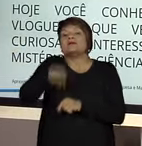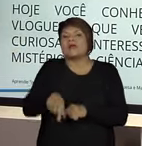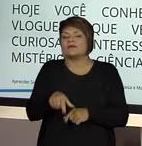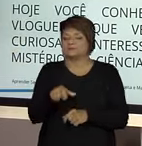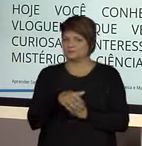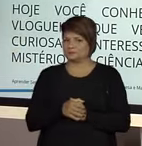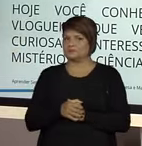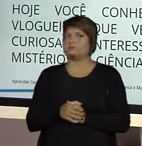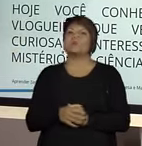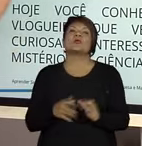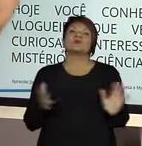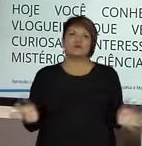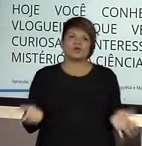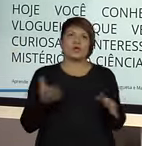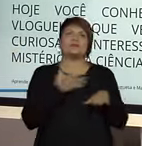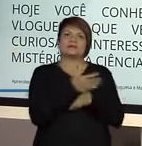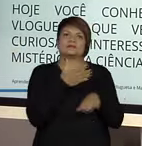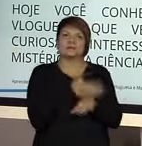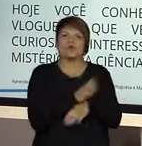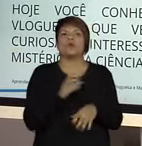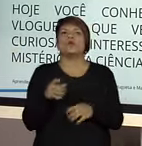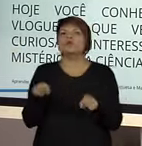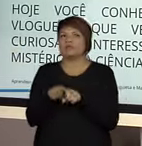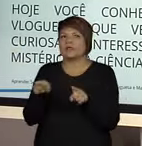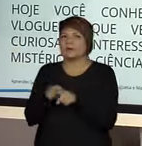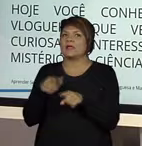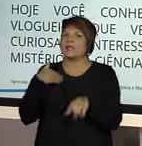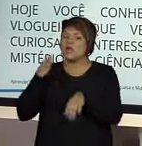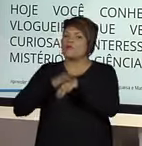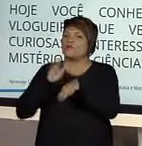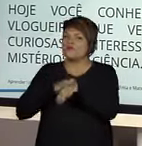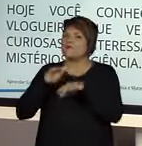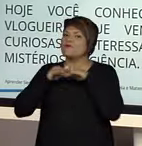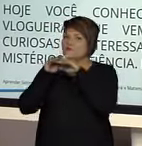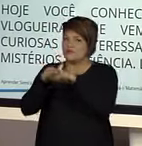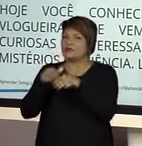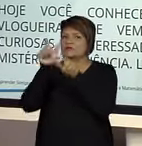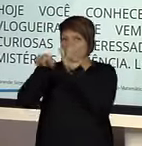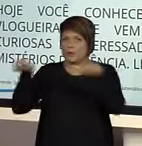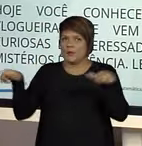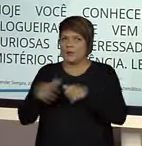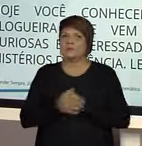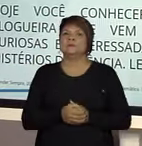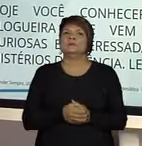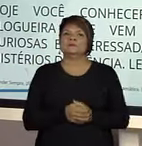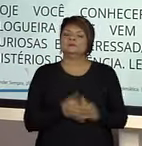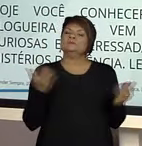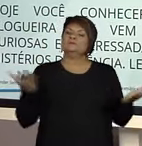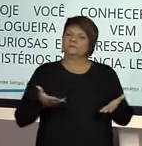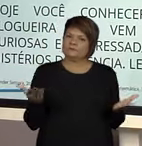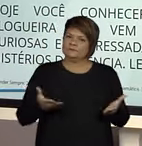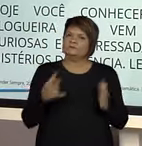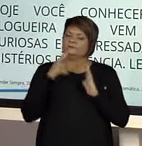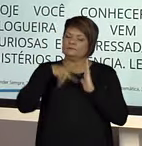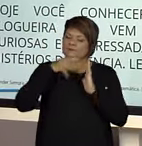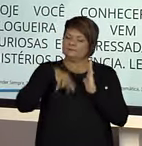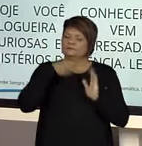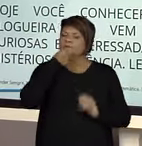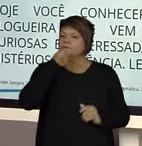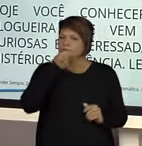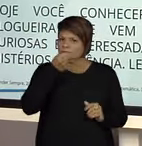de entrevistas e também já devem ter feito entrevistas aí com alguém. Pois agora a gente vai ler, então, essa